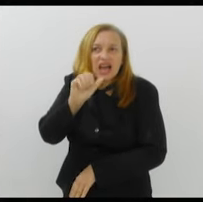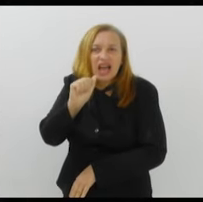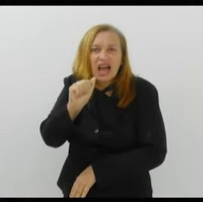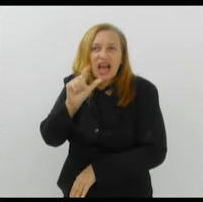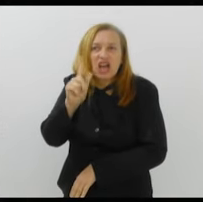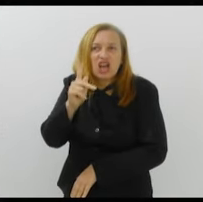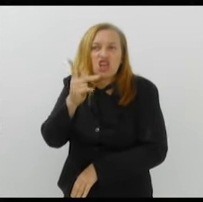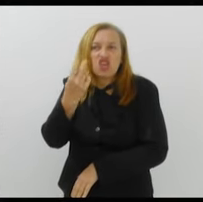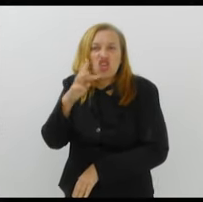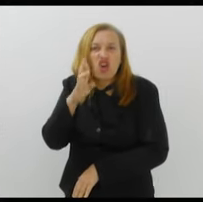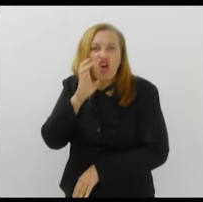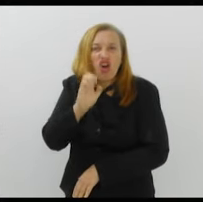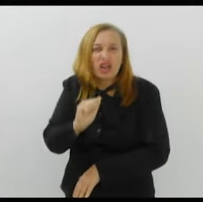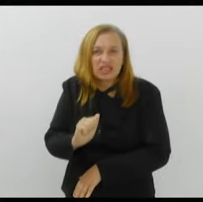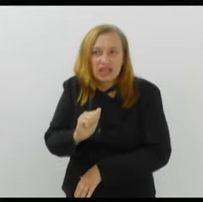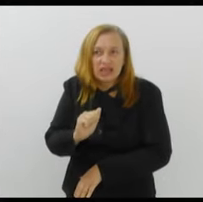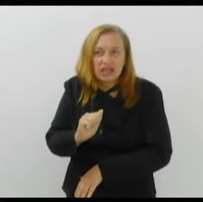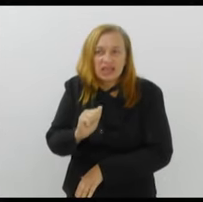patife,